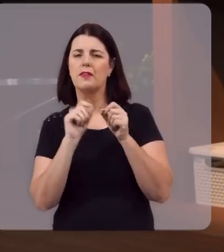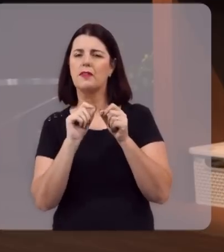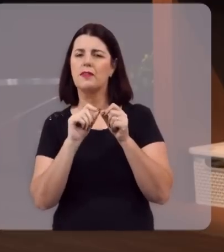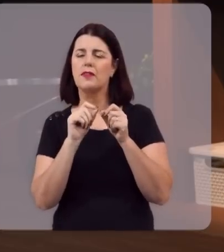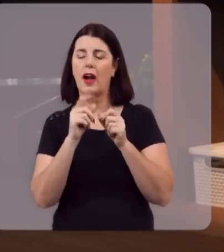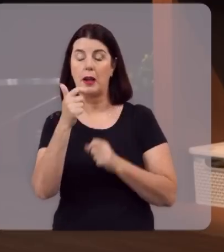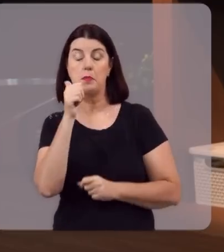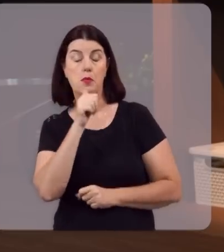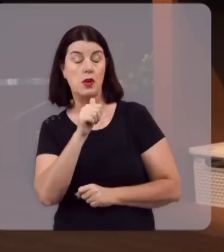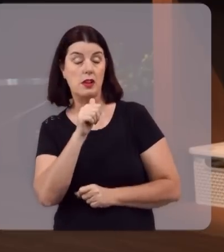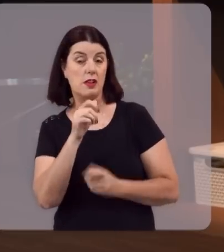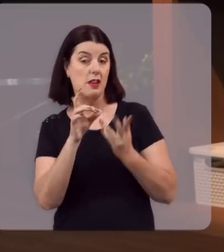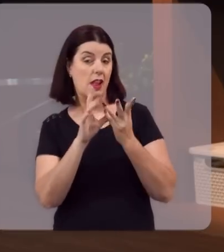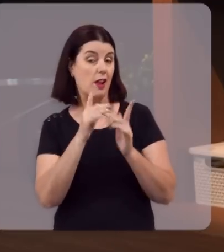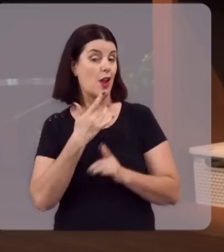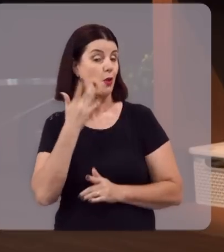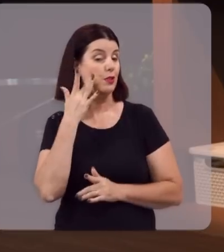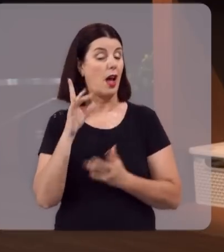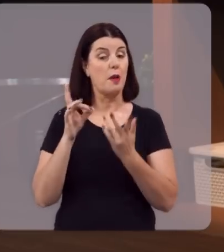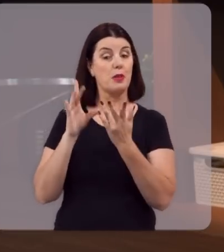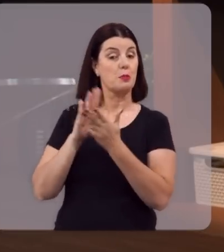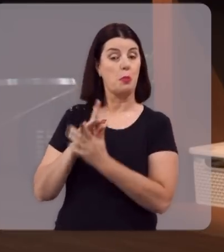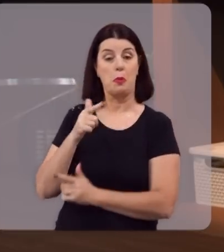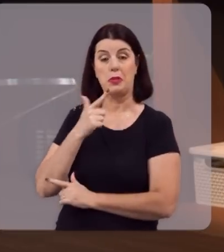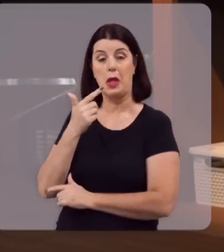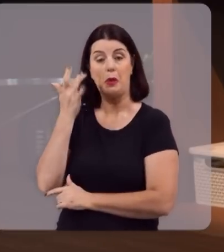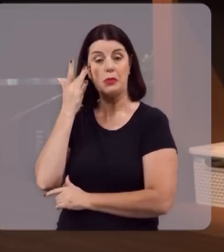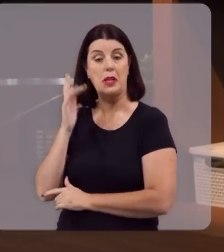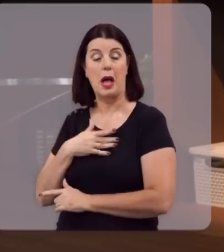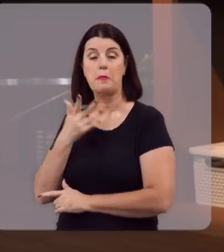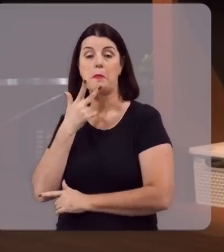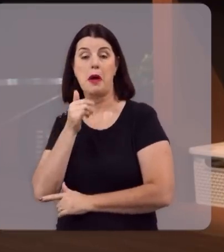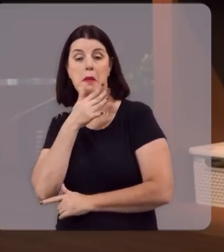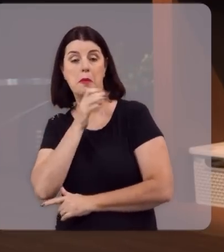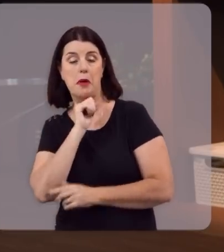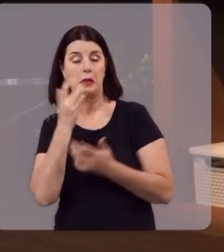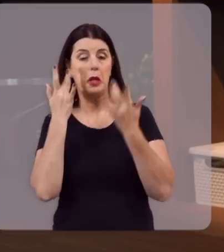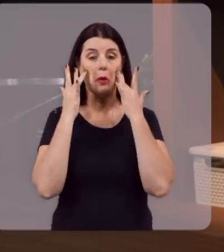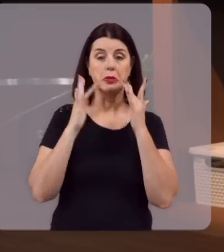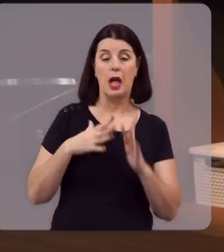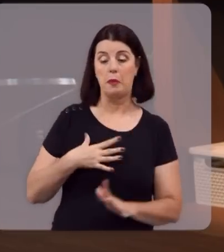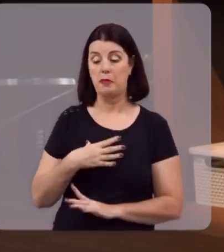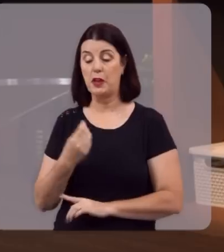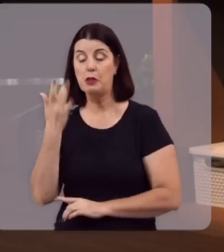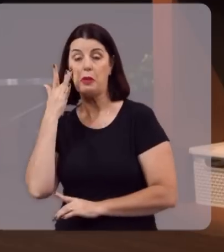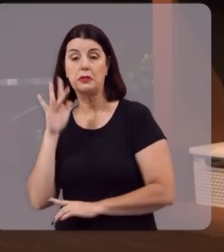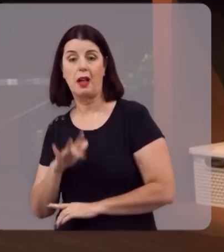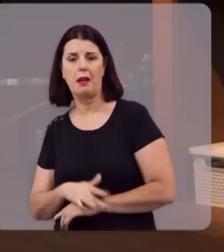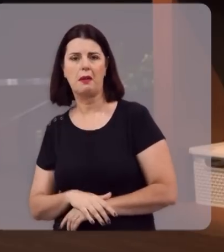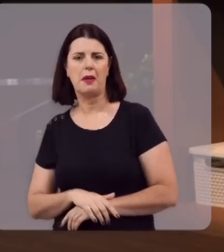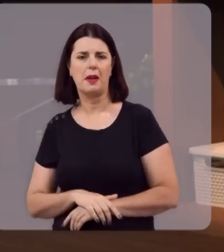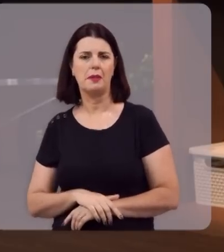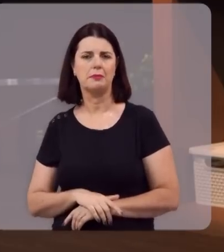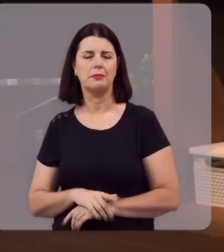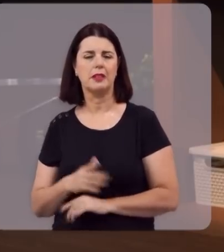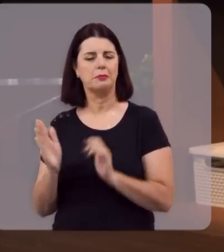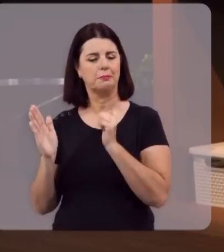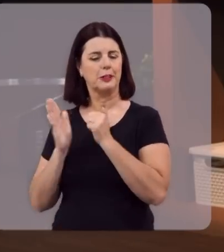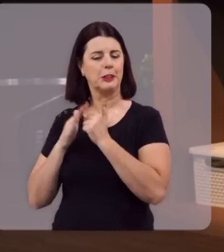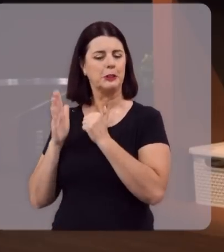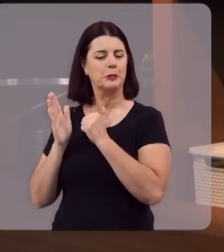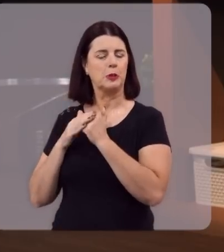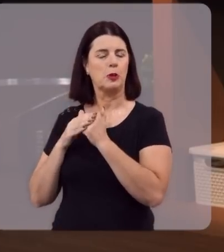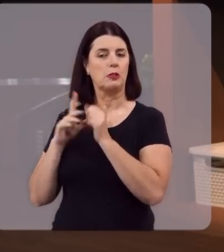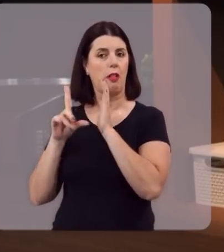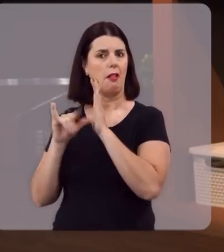faz sua mulher não sabe seu marido não sabe seus pais não sabem seus filhos não sabem a